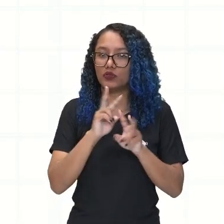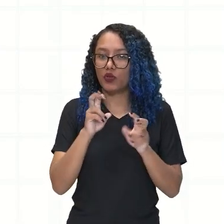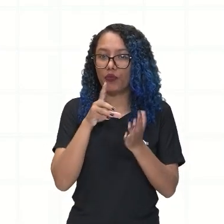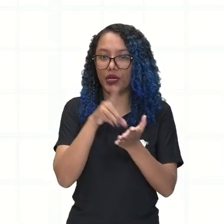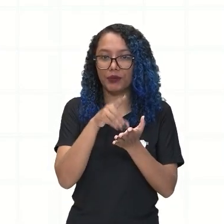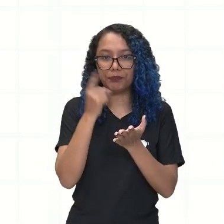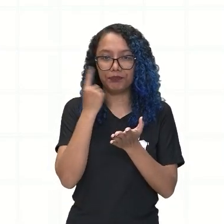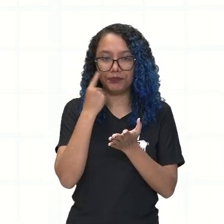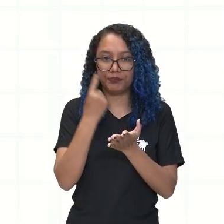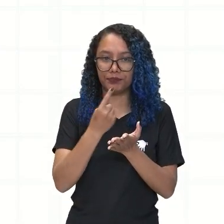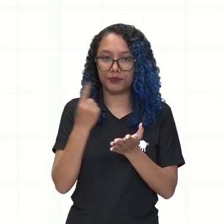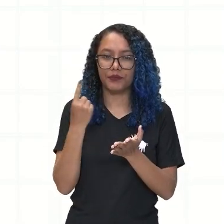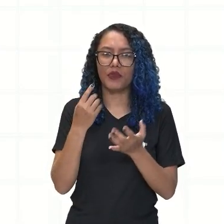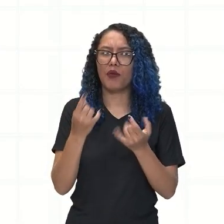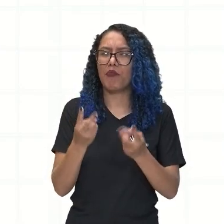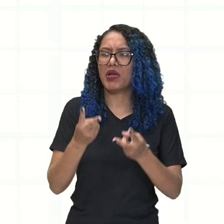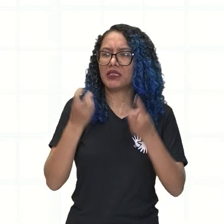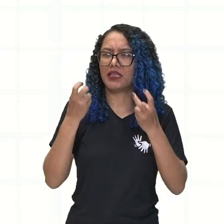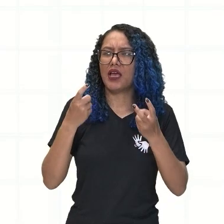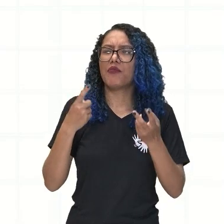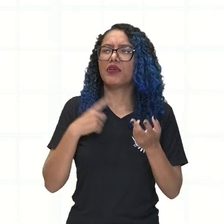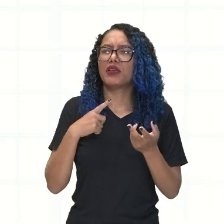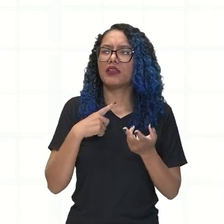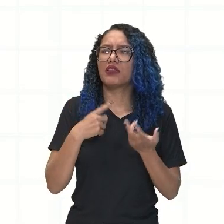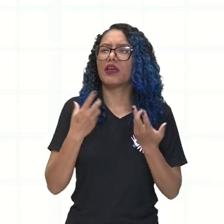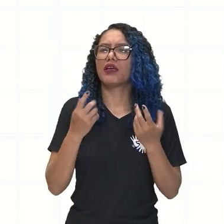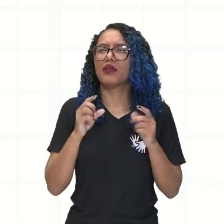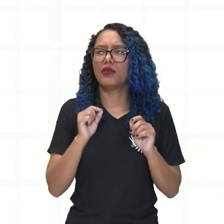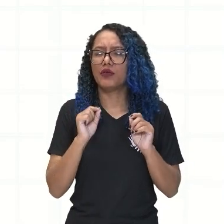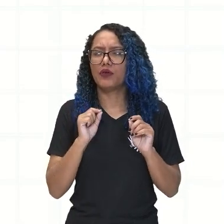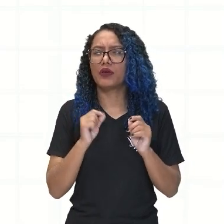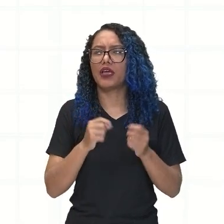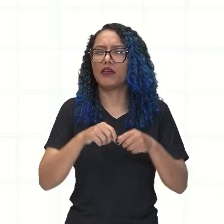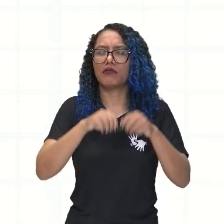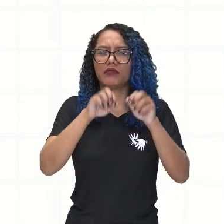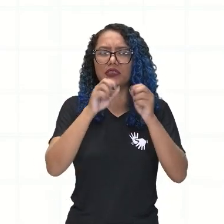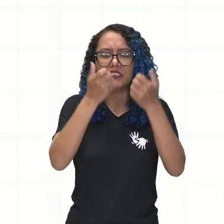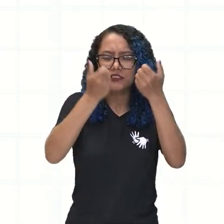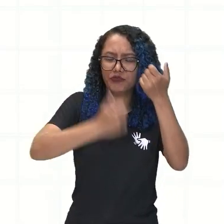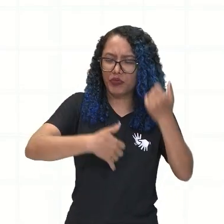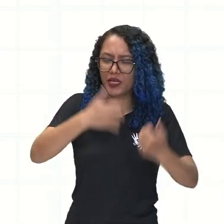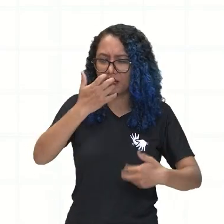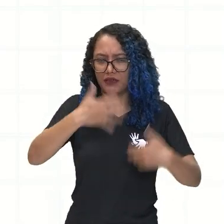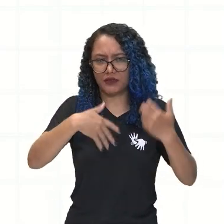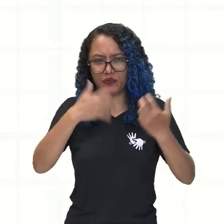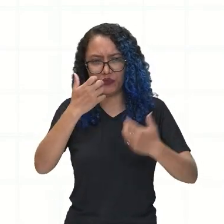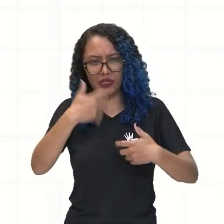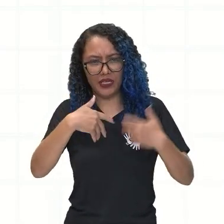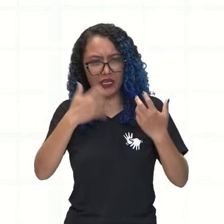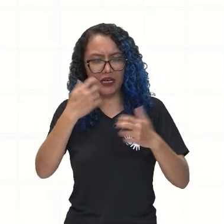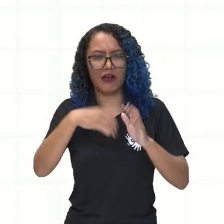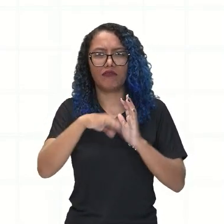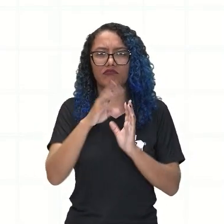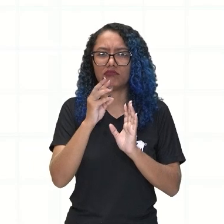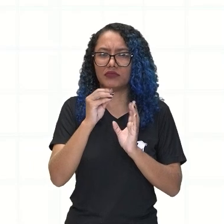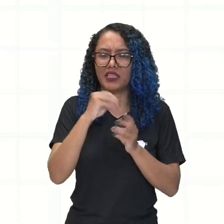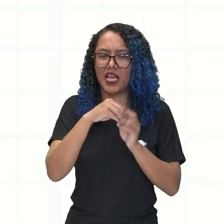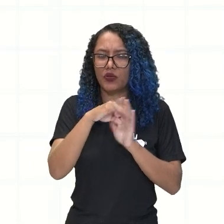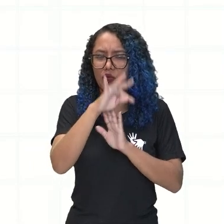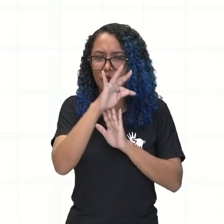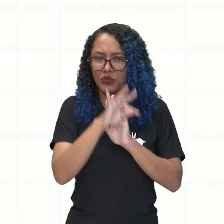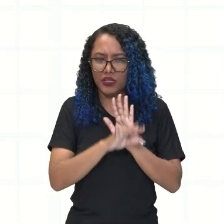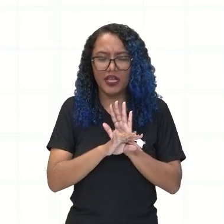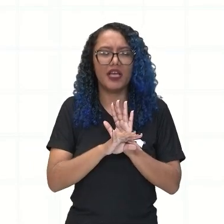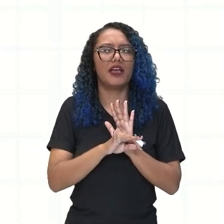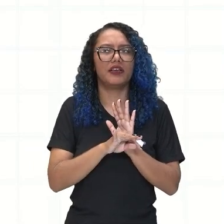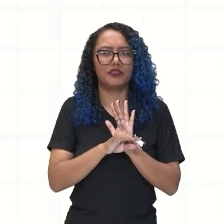científicas de uma forma objetiva, clara, que você pode compreender, divertida até, não é isso?